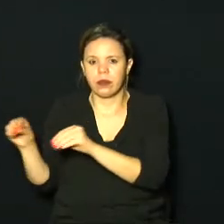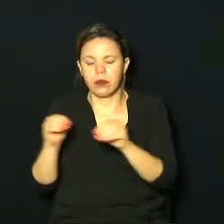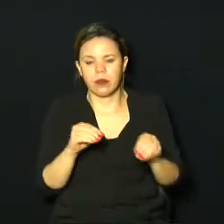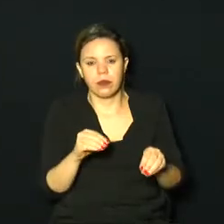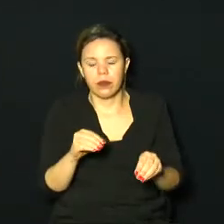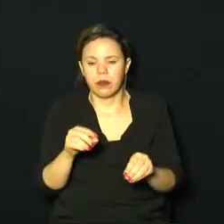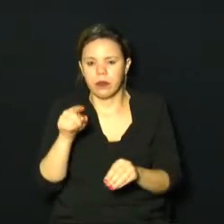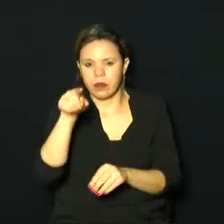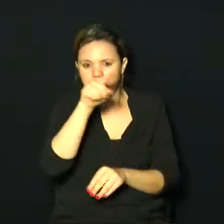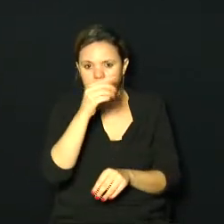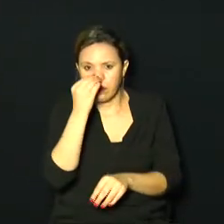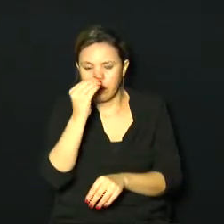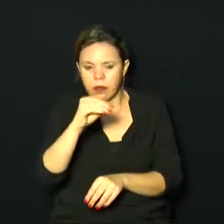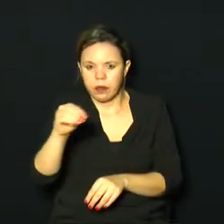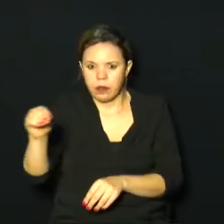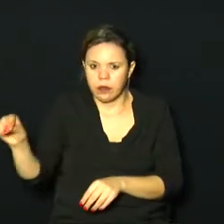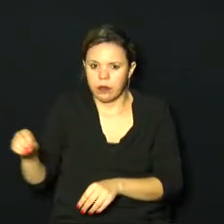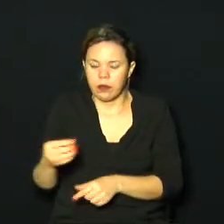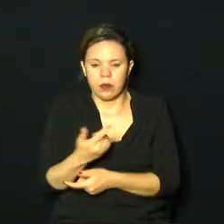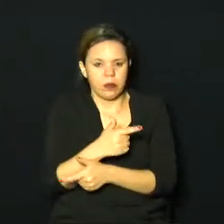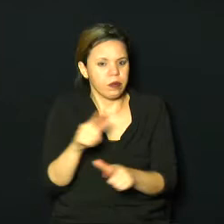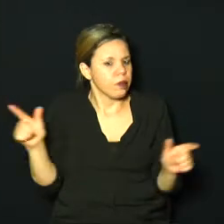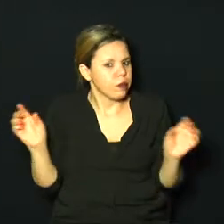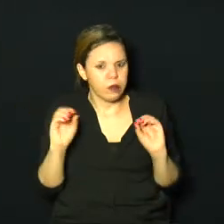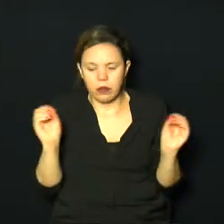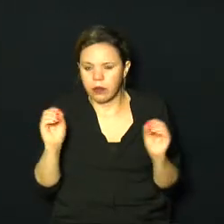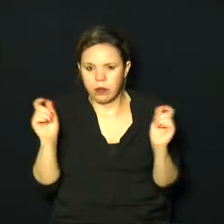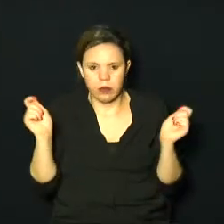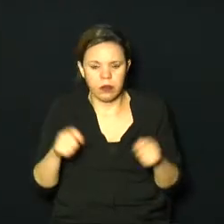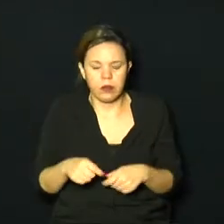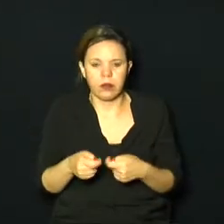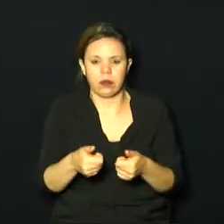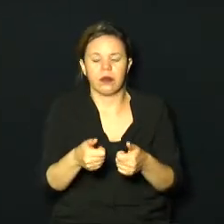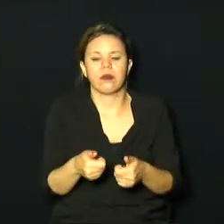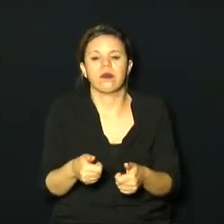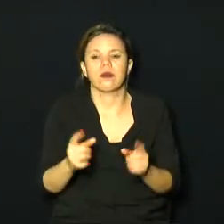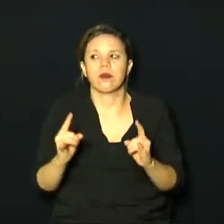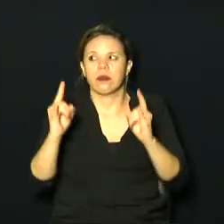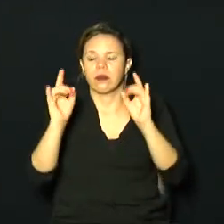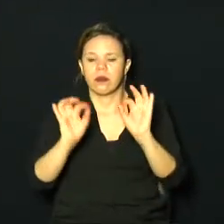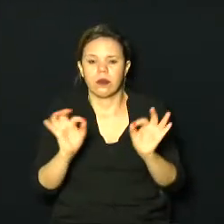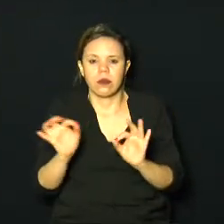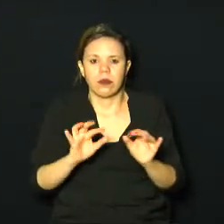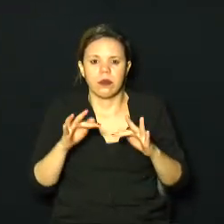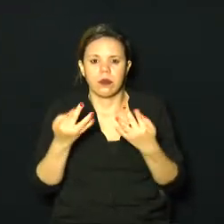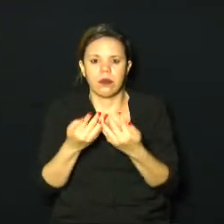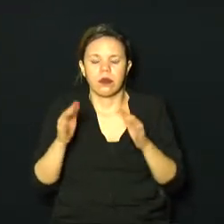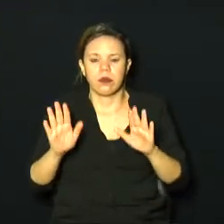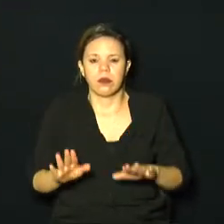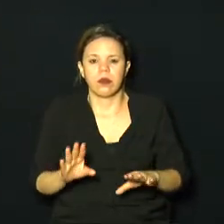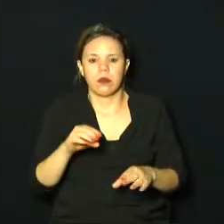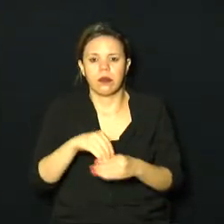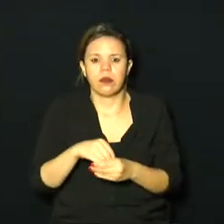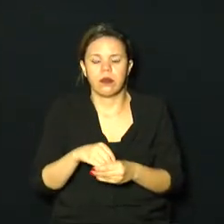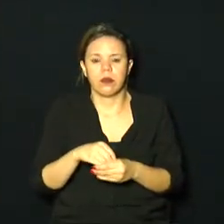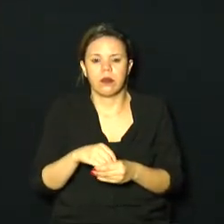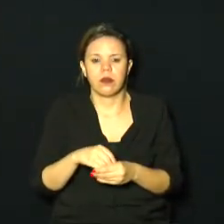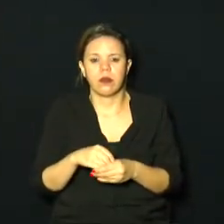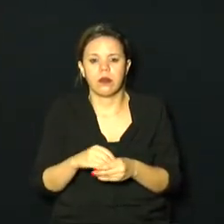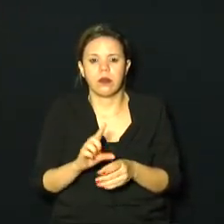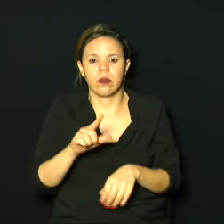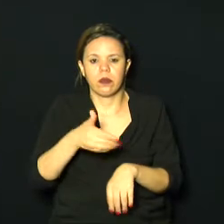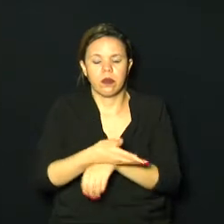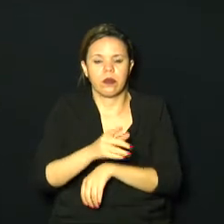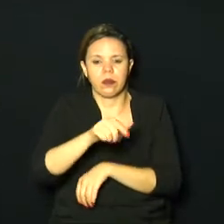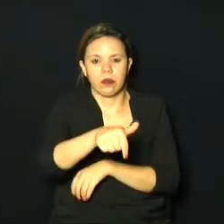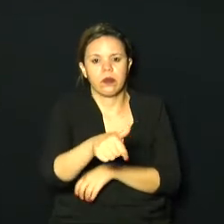vocês foram negligentes de não ter uma mínima condição, um galpão, alguma coisa para as famílias poderem ficarem, e elas puderam só entrar